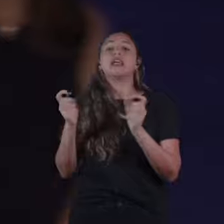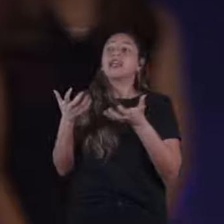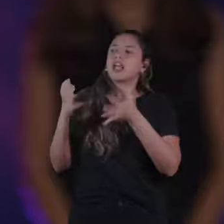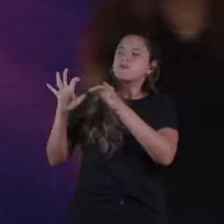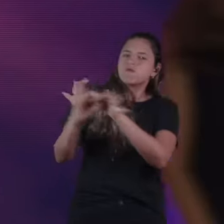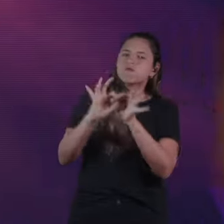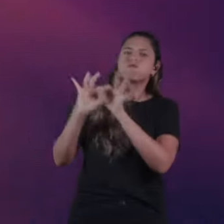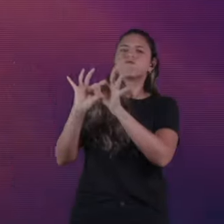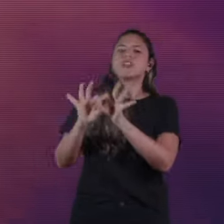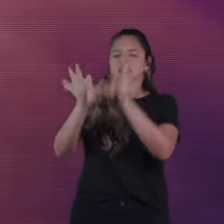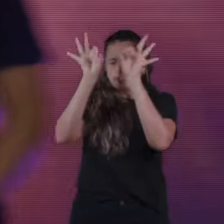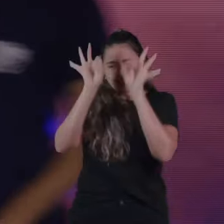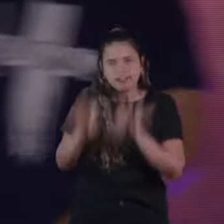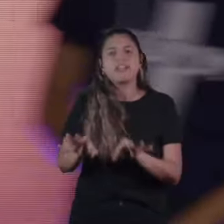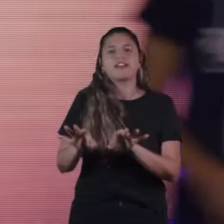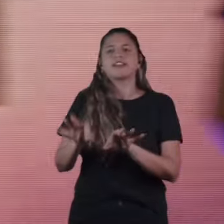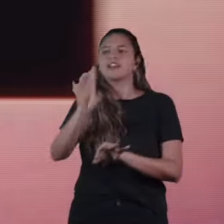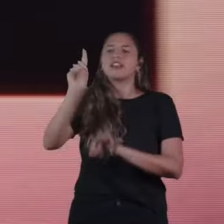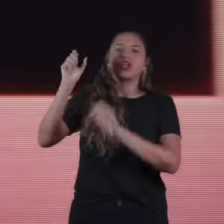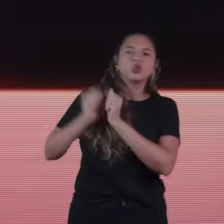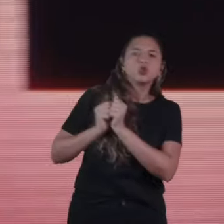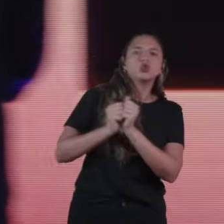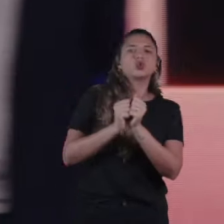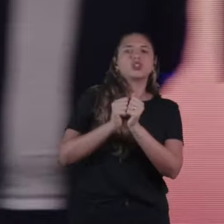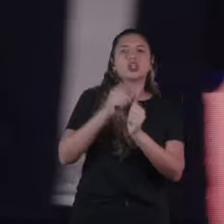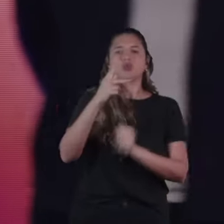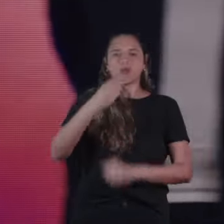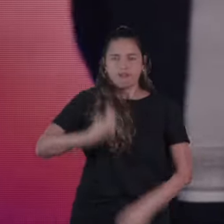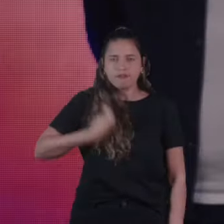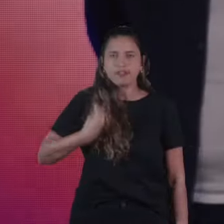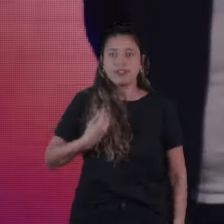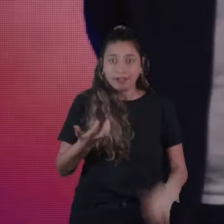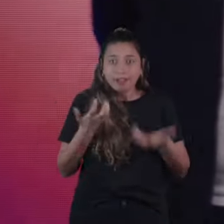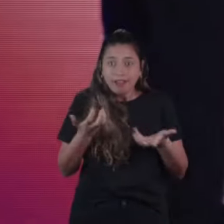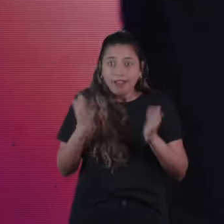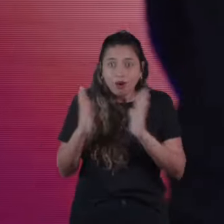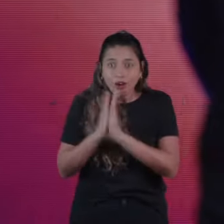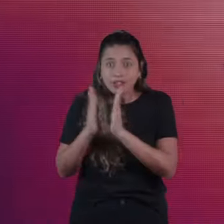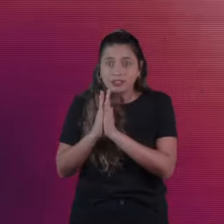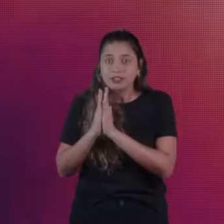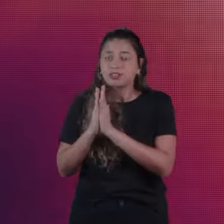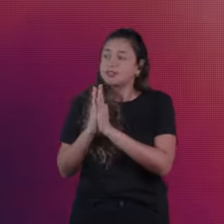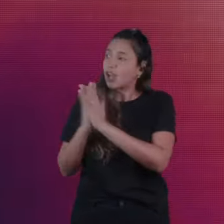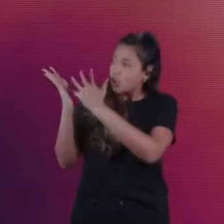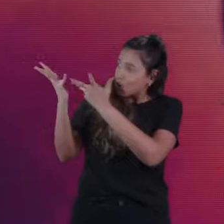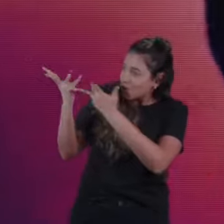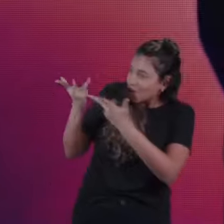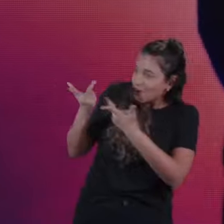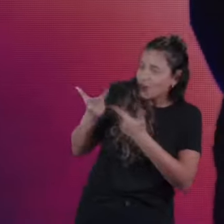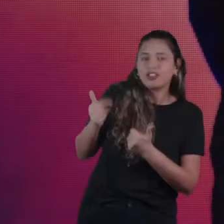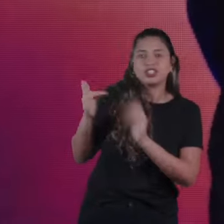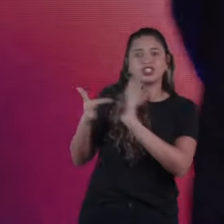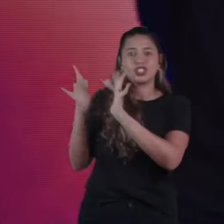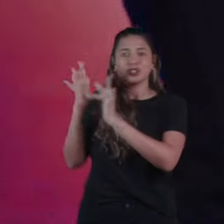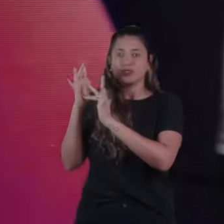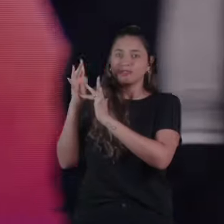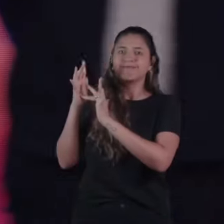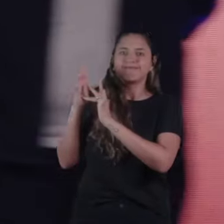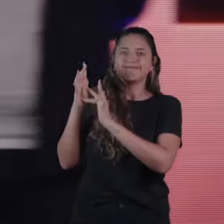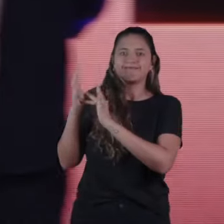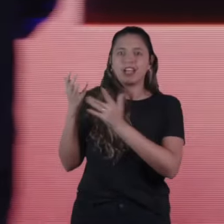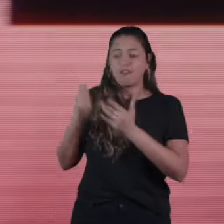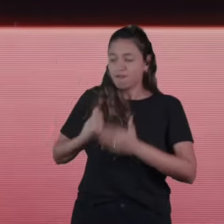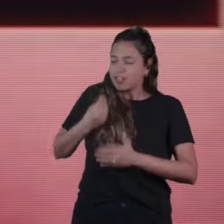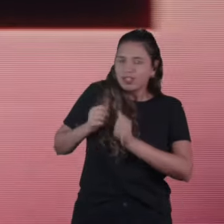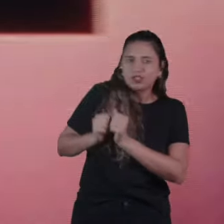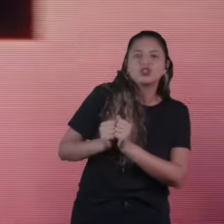e ter a certeza de que Ele entrou na tua vida? Você quer hoje fazer uma oração convidando Jesus para entrar na tua vida? Levante a tua